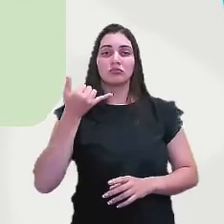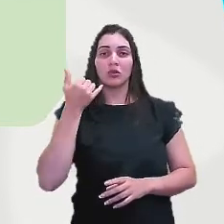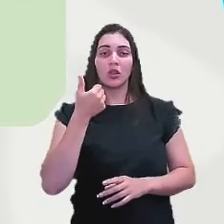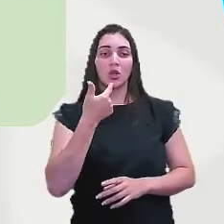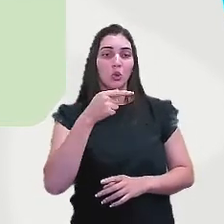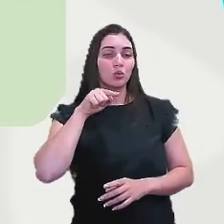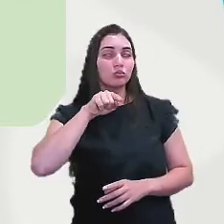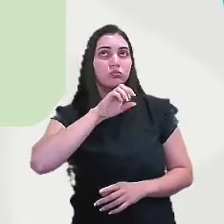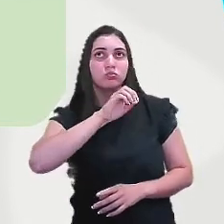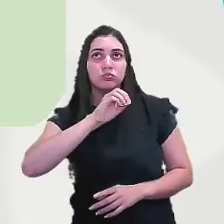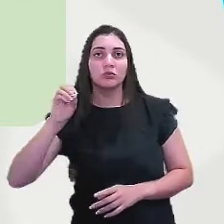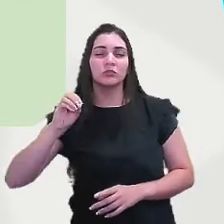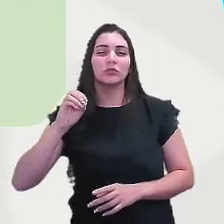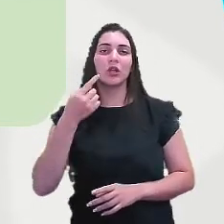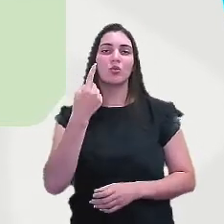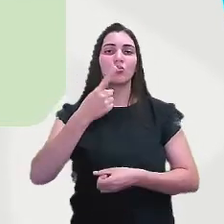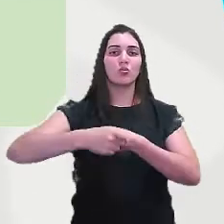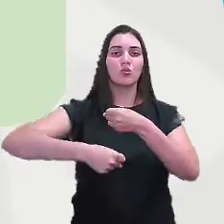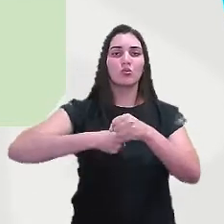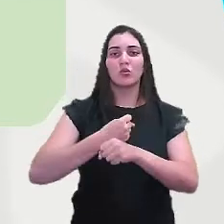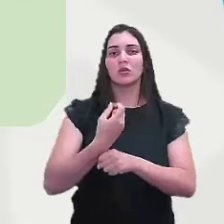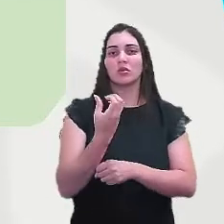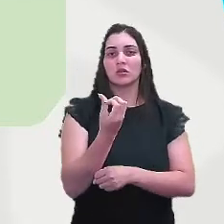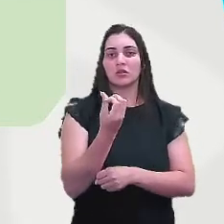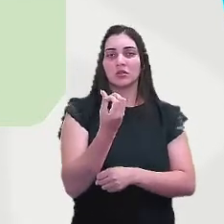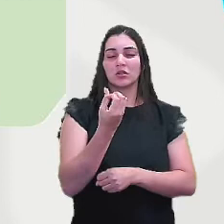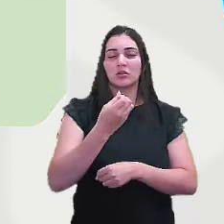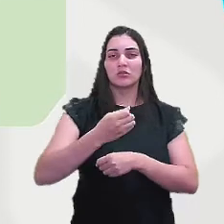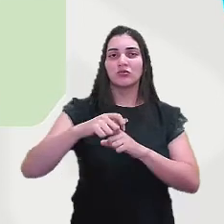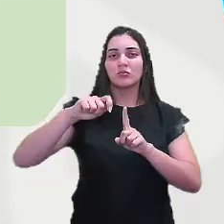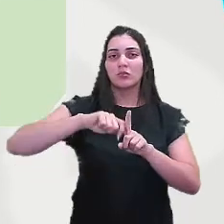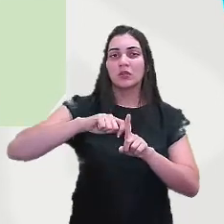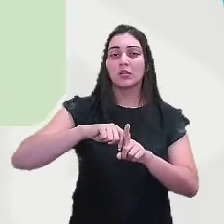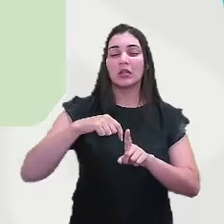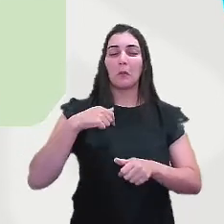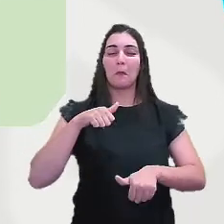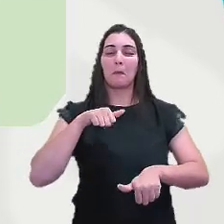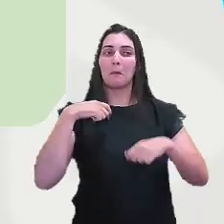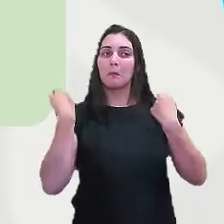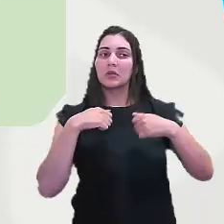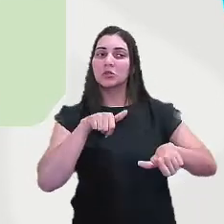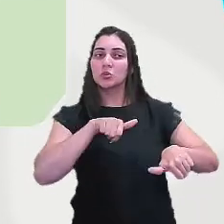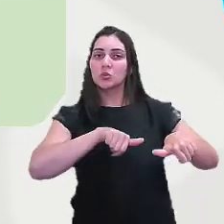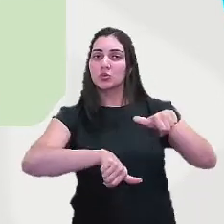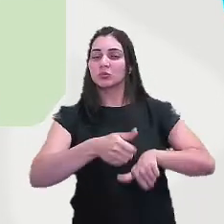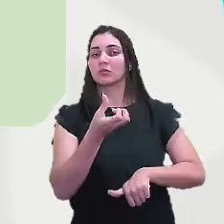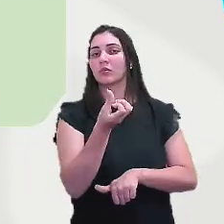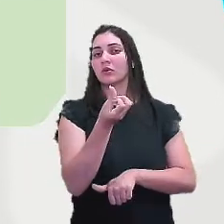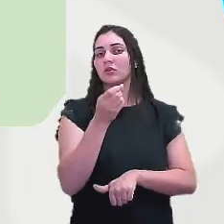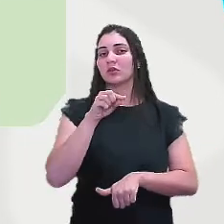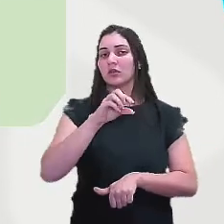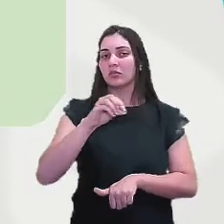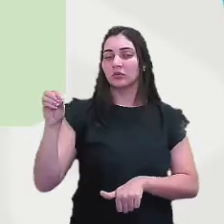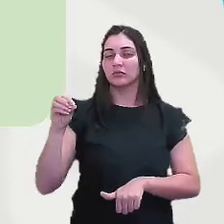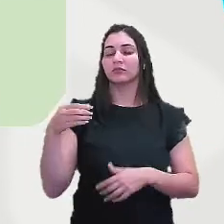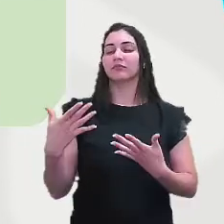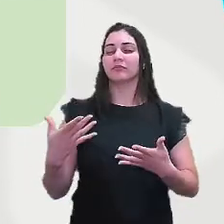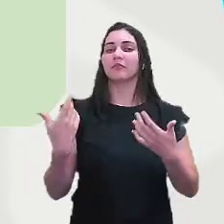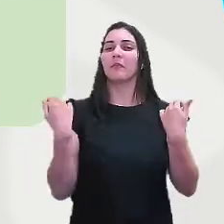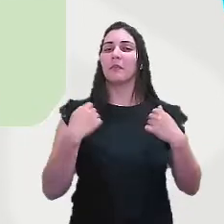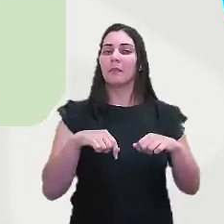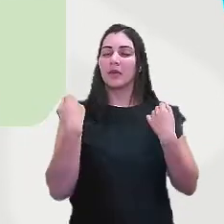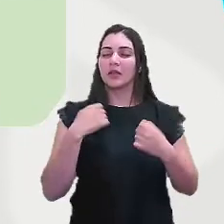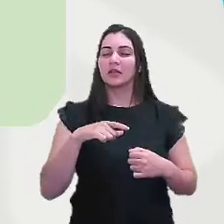milhões, aí daqui a 1 ano, daqui a 6 meses, eu tenho que trocar para o iPhone 3 milhões. Gente, hábitos e atitudes